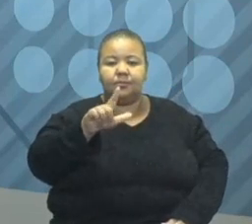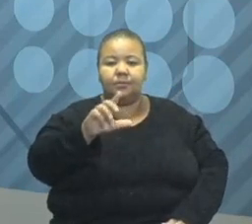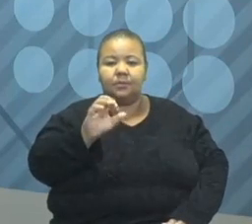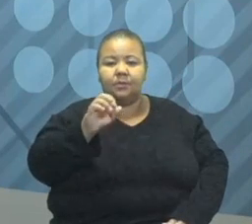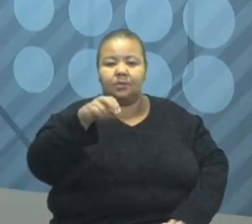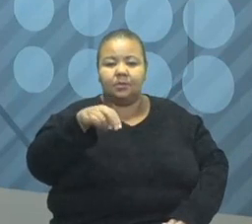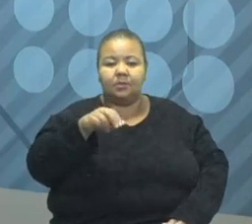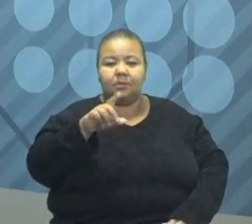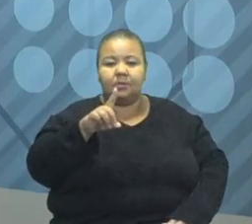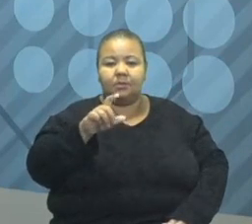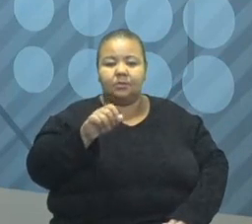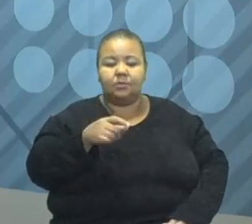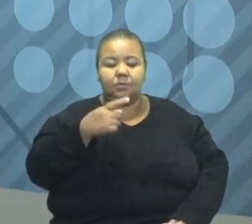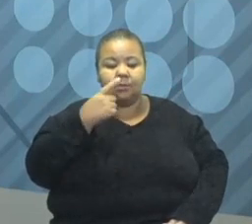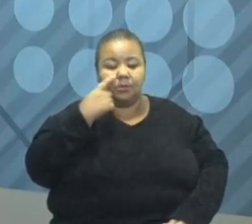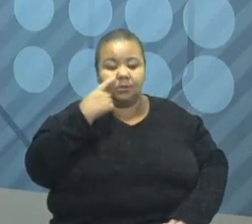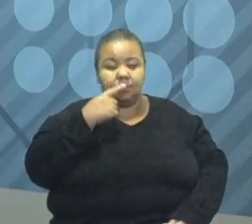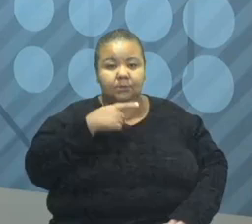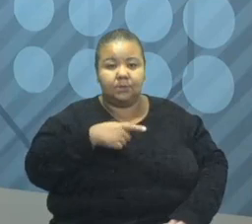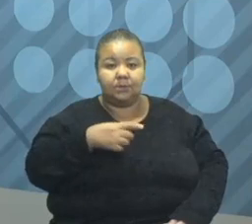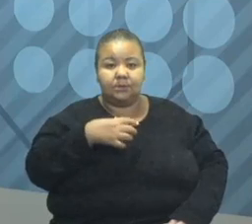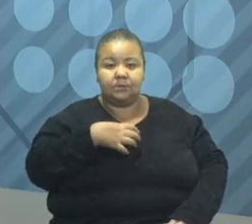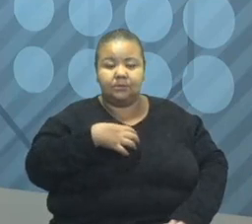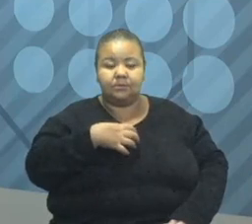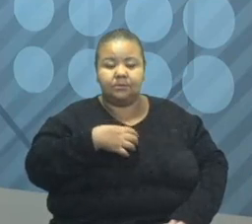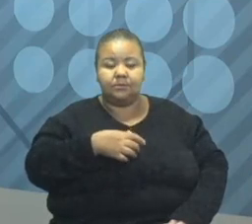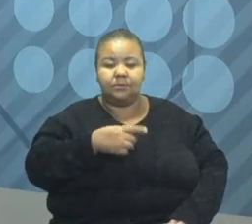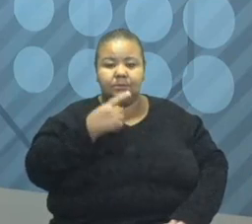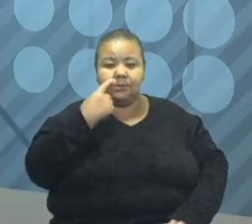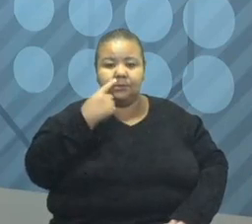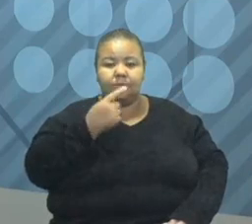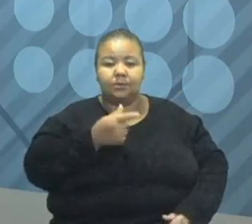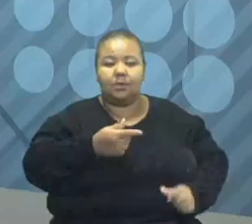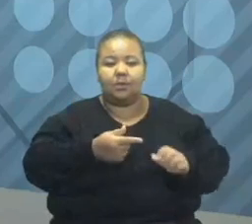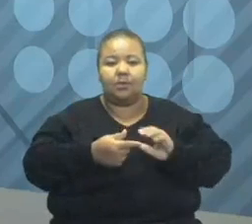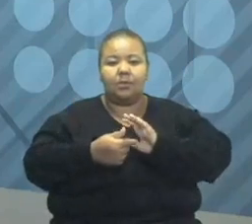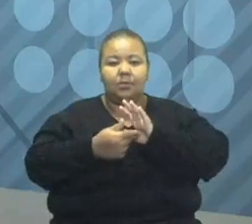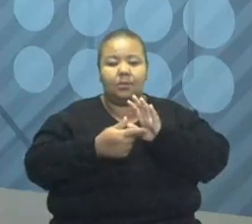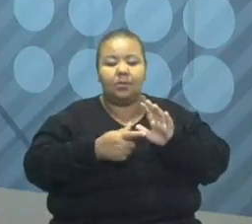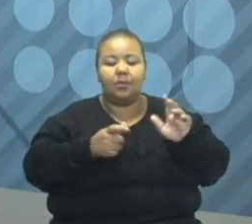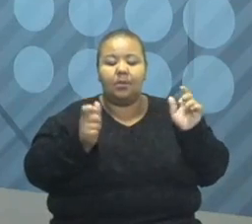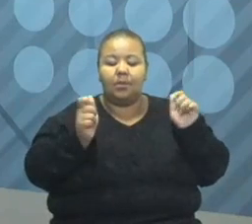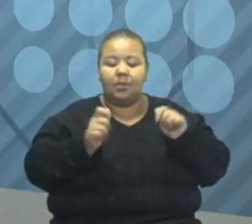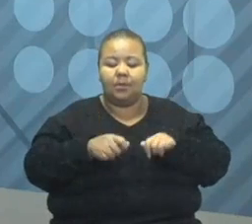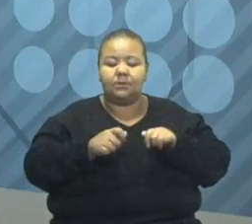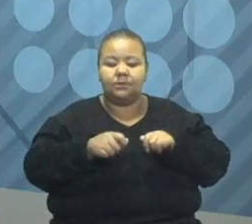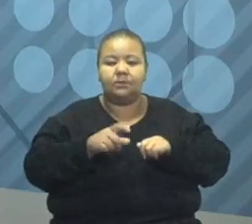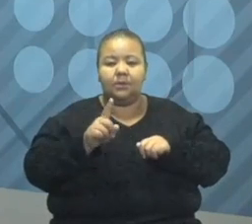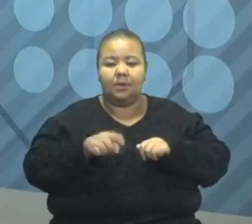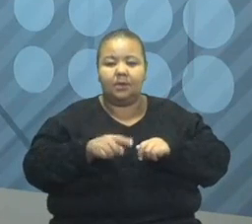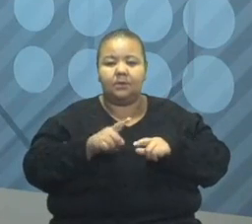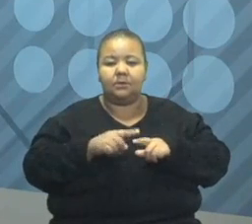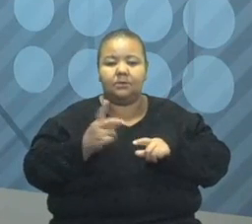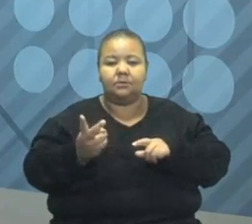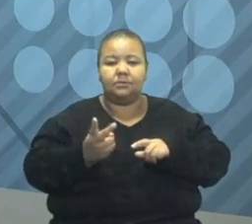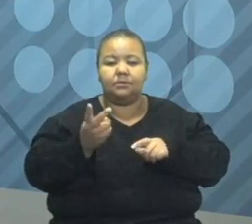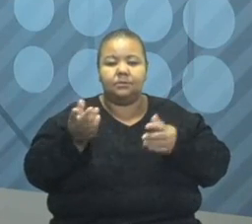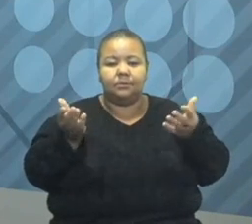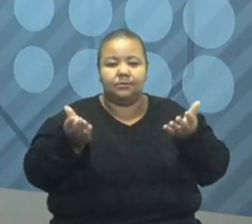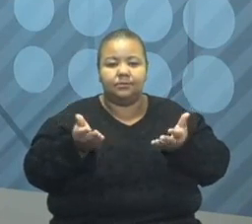aqui esse método, vimos que esse sistema que eu apresentei aqui a você, ele é possível e determinado. Então,